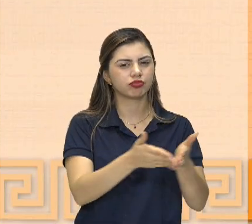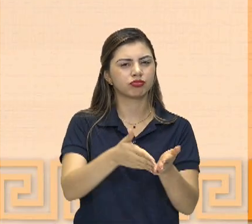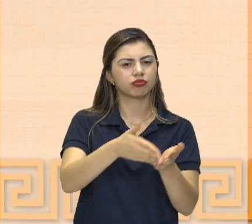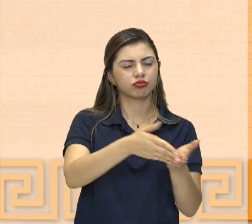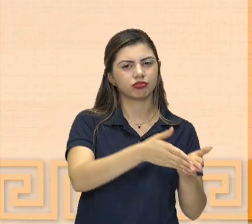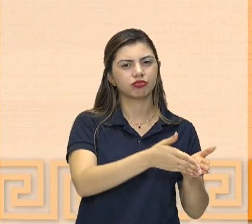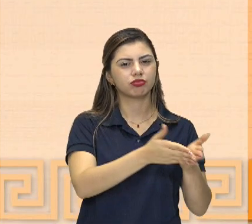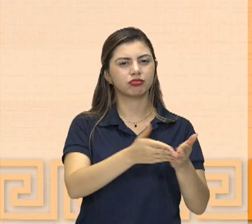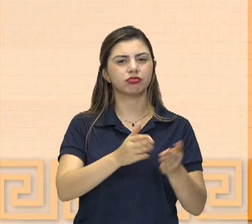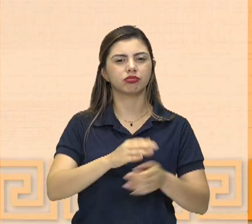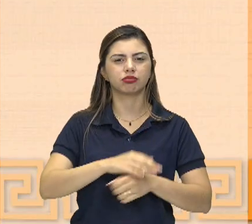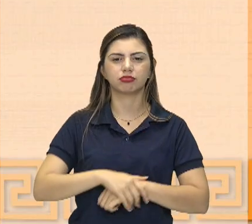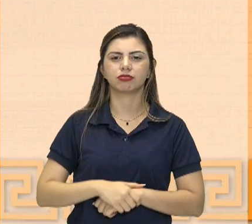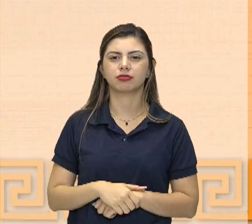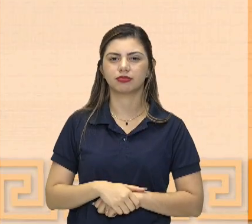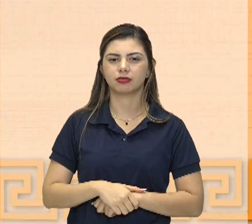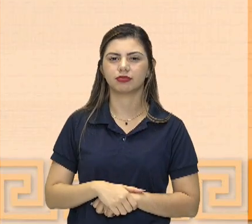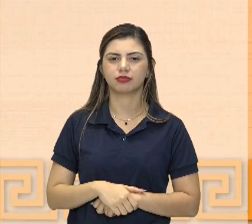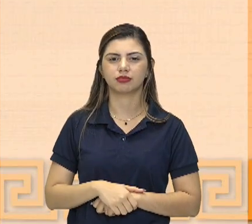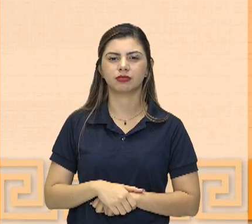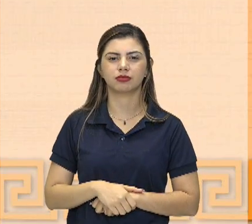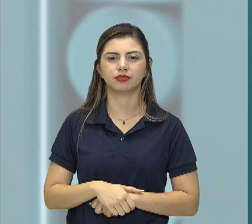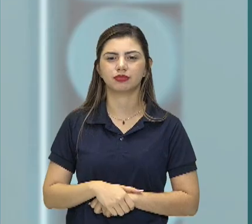seu caminho.